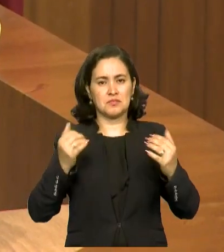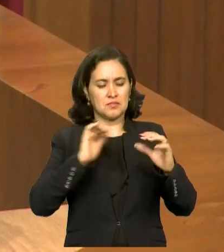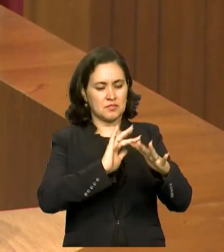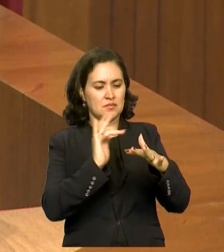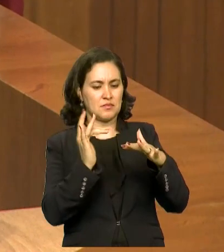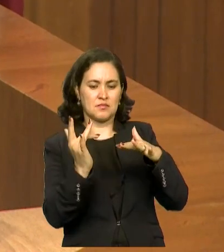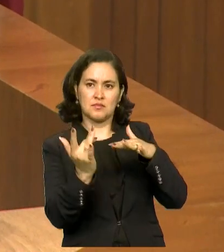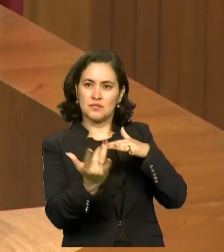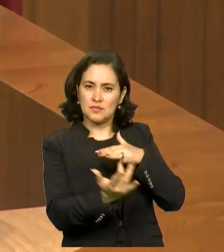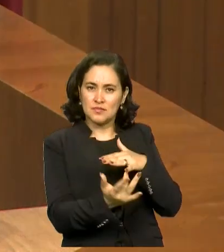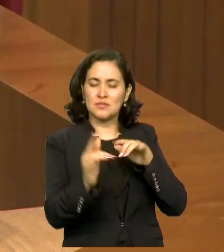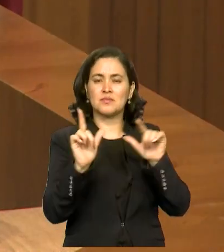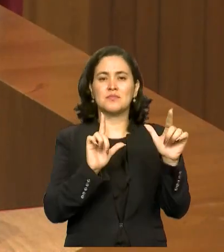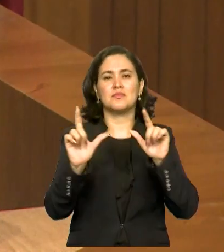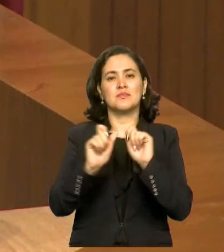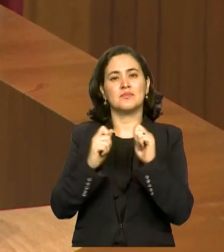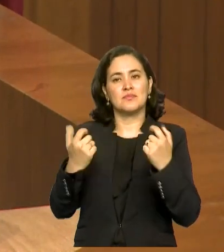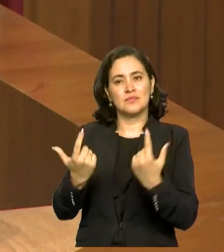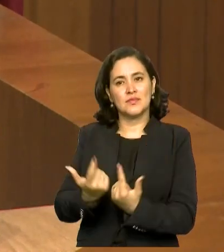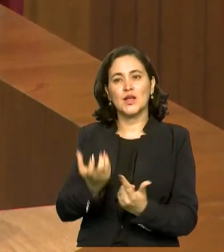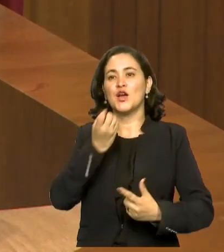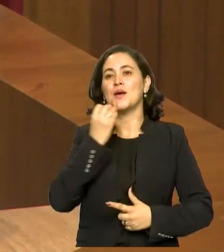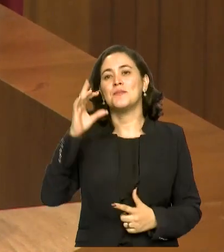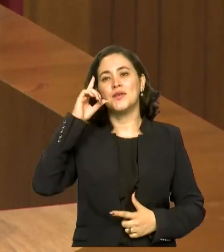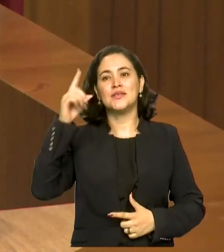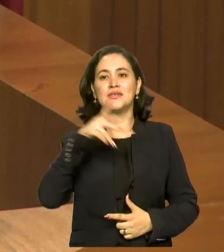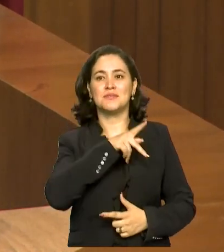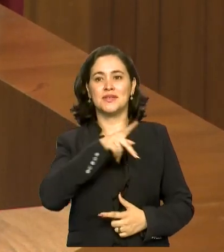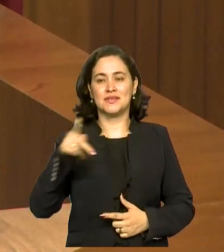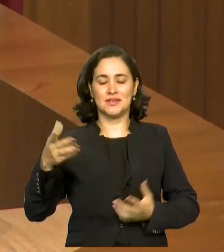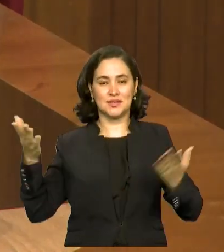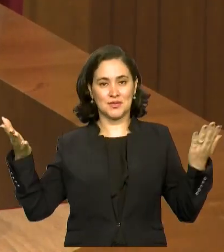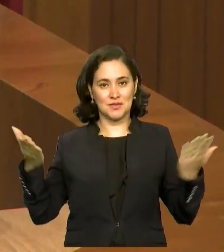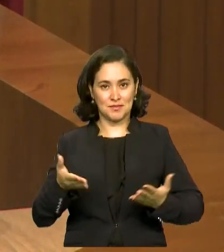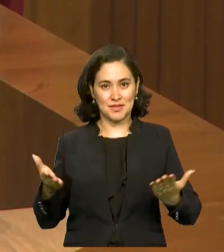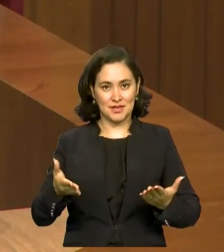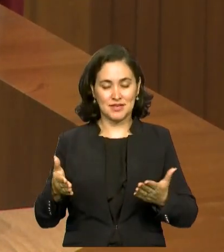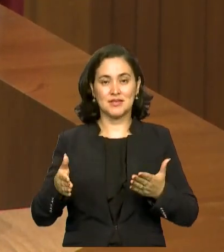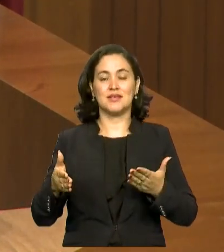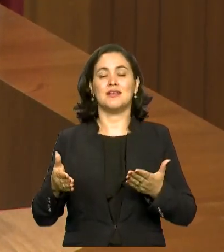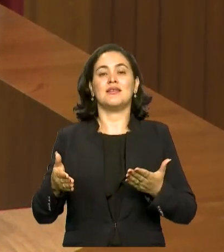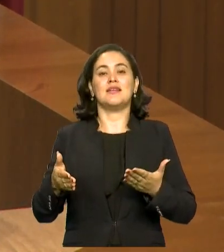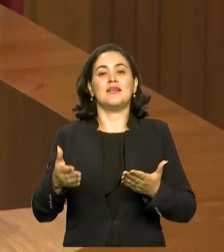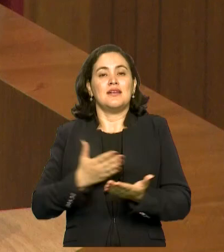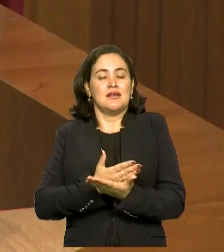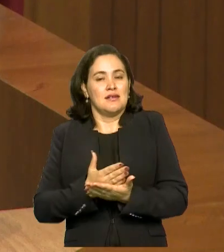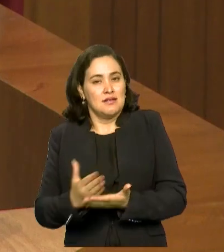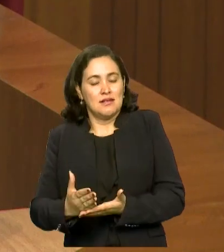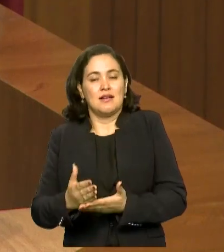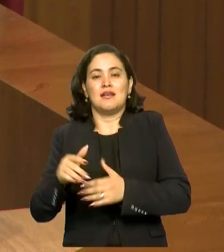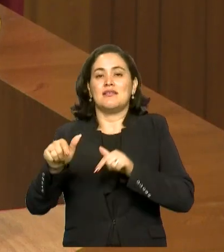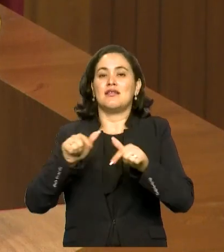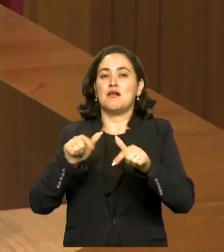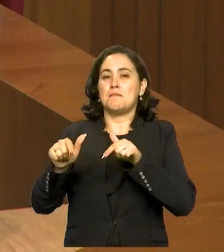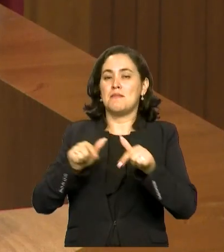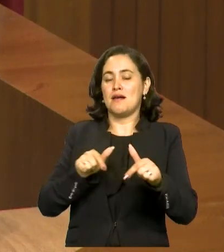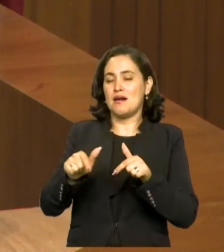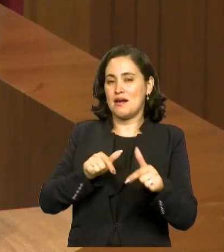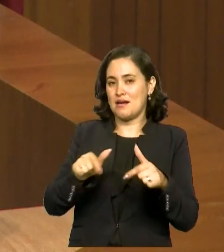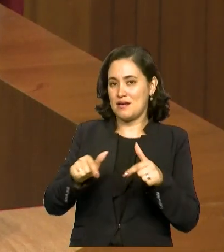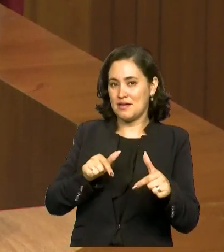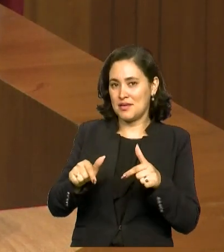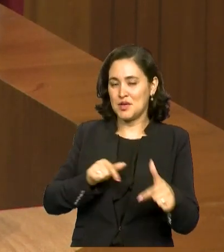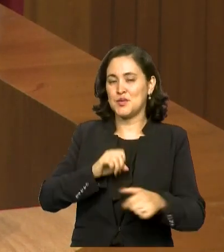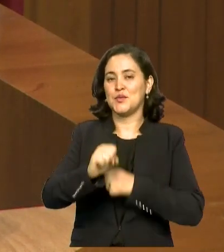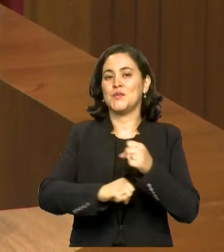dia, presidente. Estamos iniciando as nossas atividades do ano de 2024 com muita